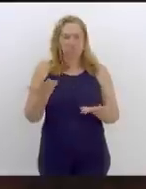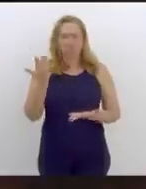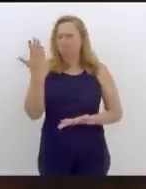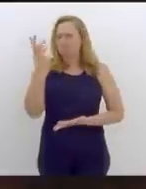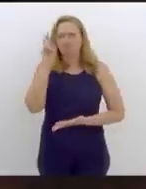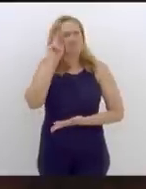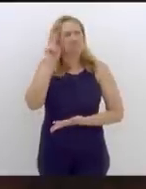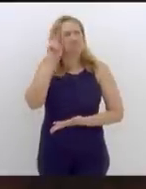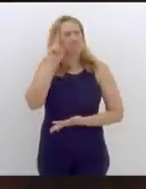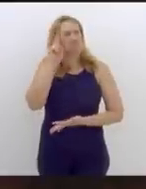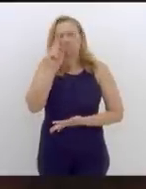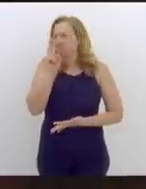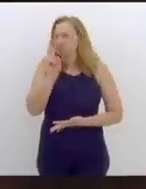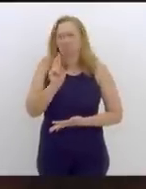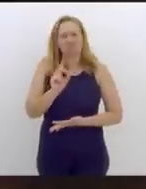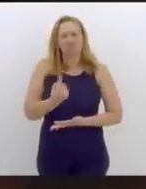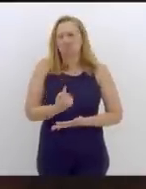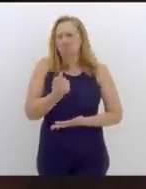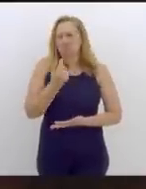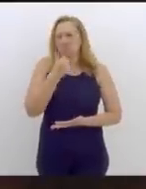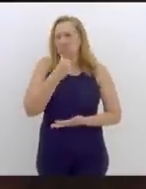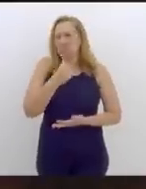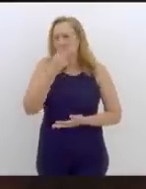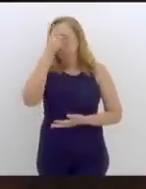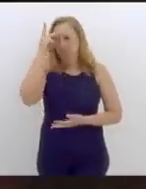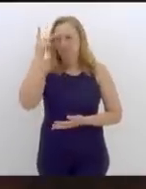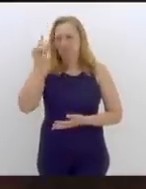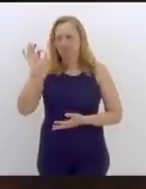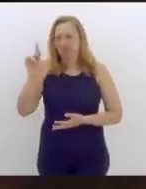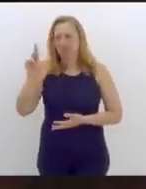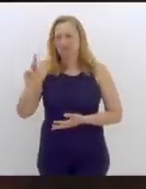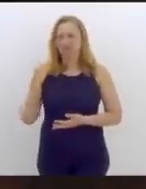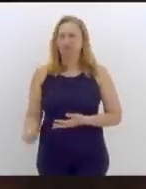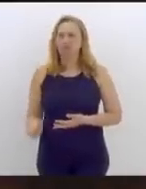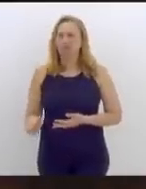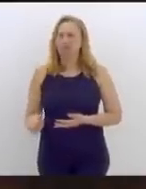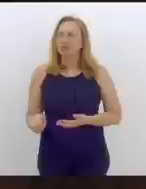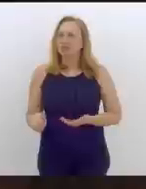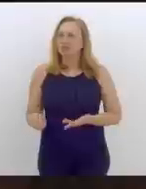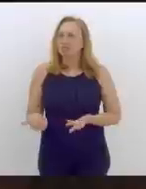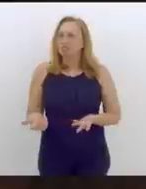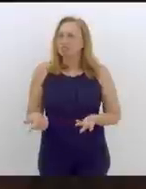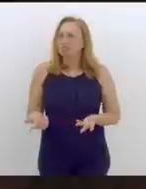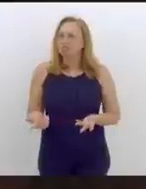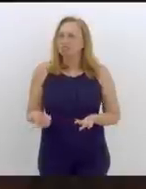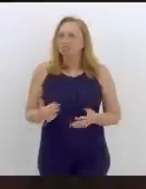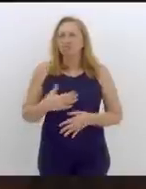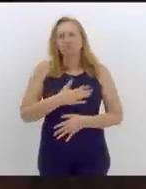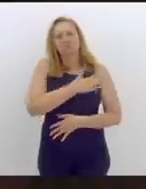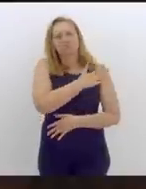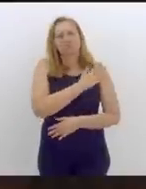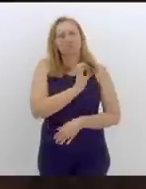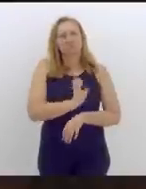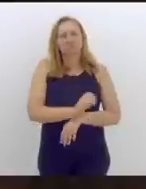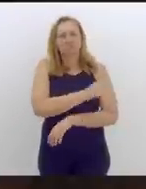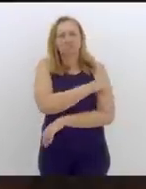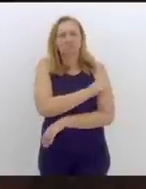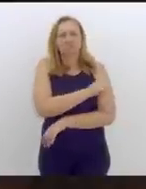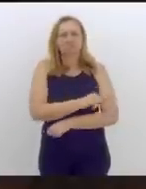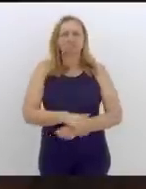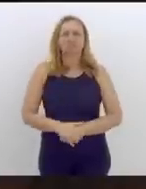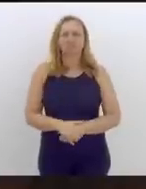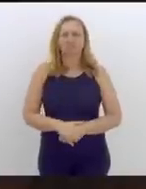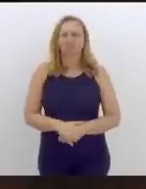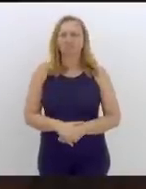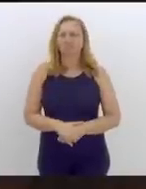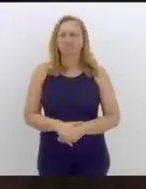de ver uma pensionista representando todos os pensionistas militares do Estado do Rio de Janeiro